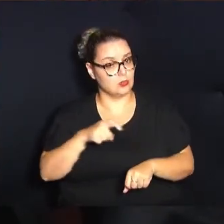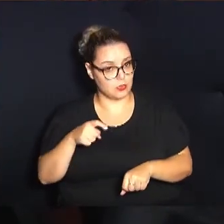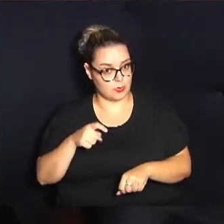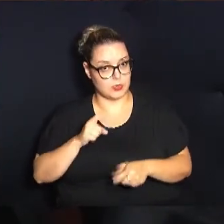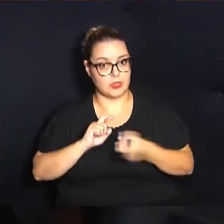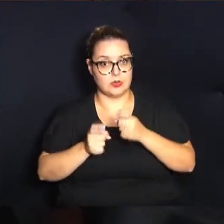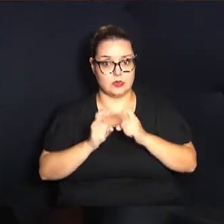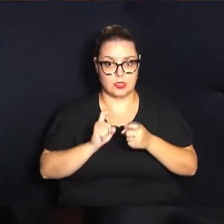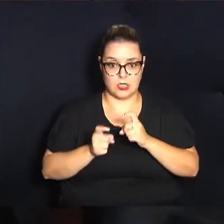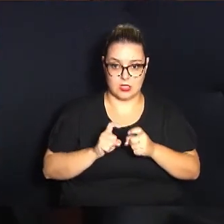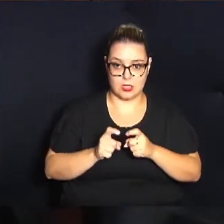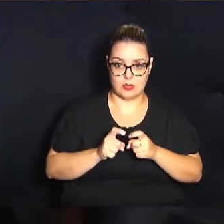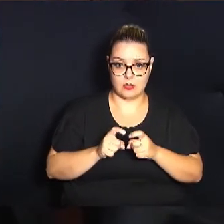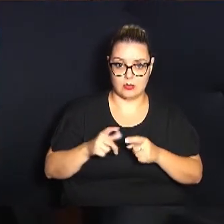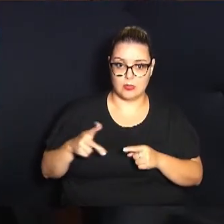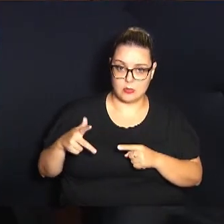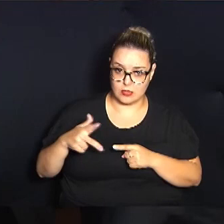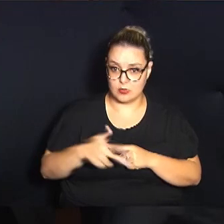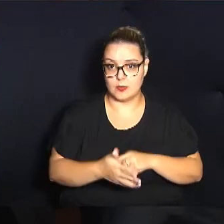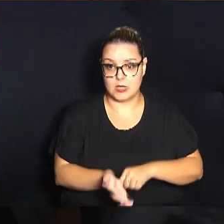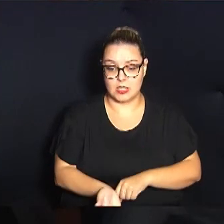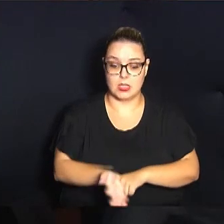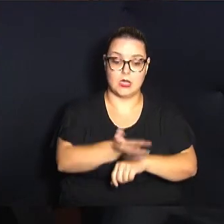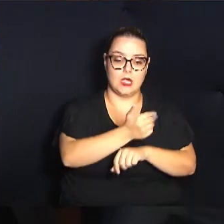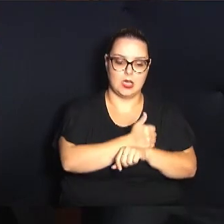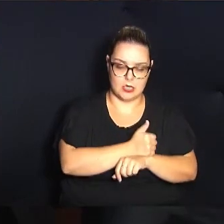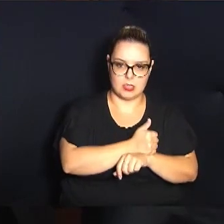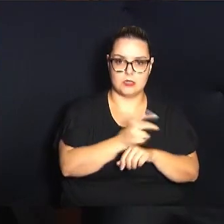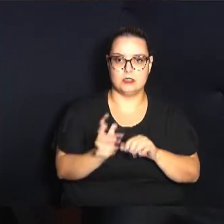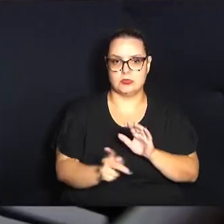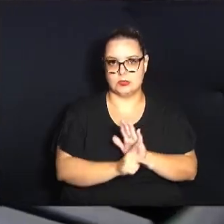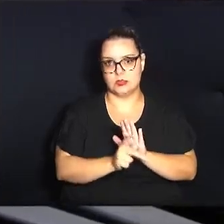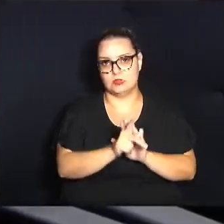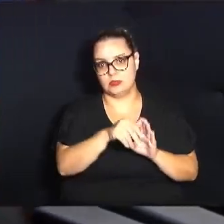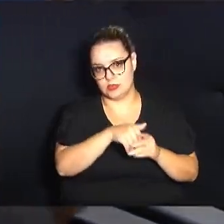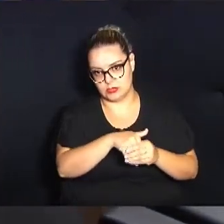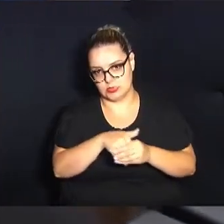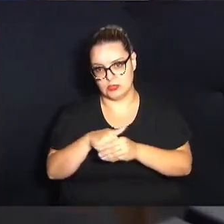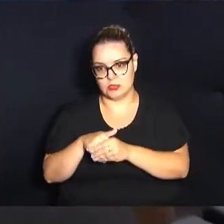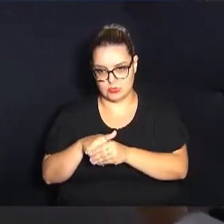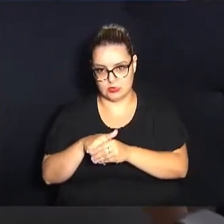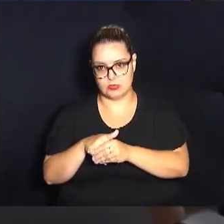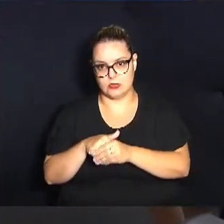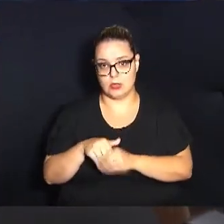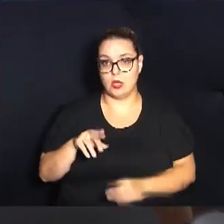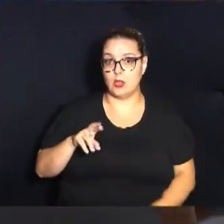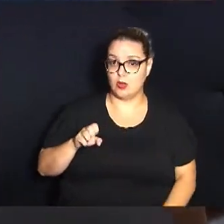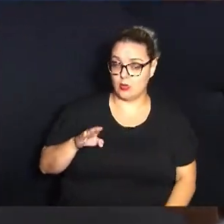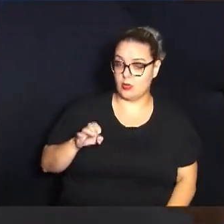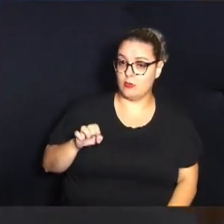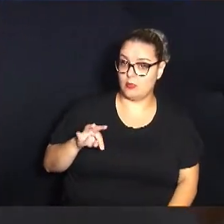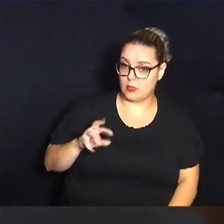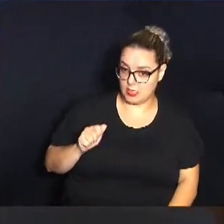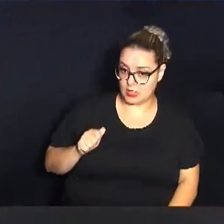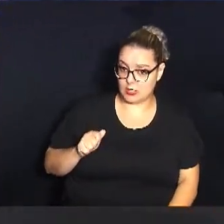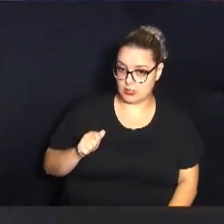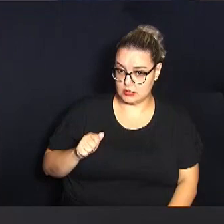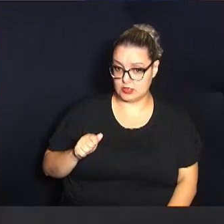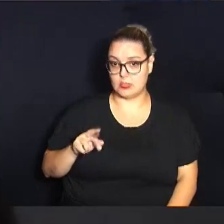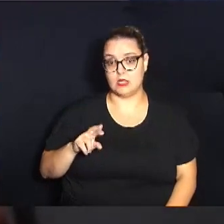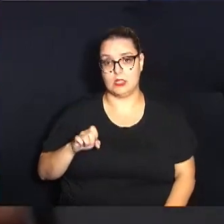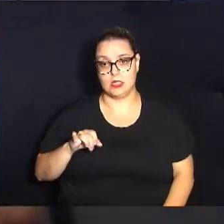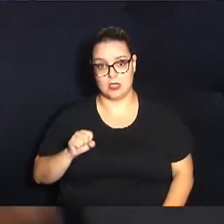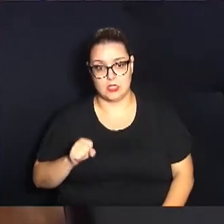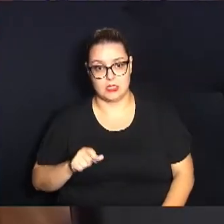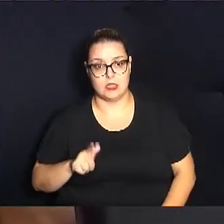reunião ordinária foi encerrada antes que o projeto fosse votado. Roberta Silveira dos Reis, que faz a